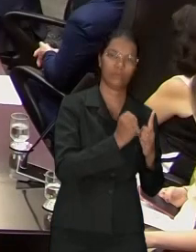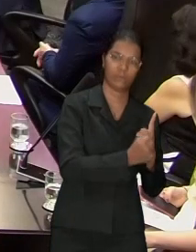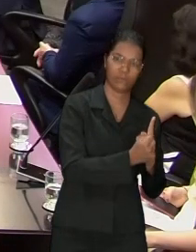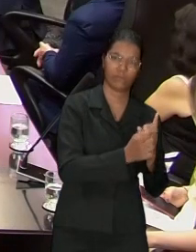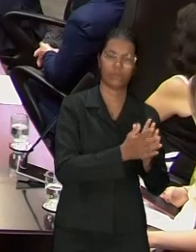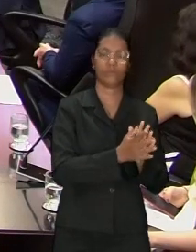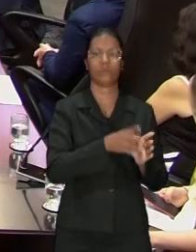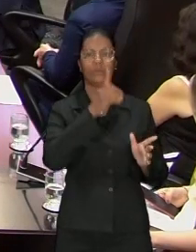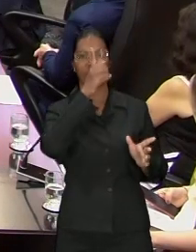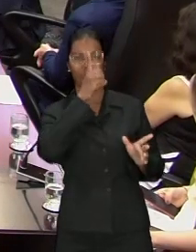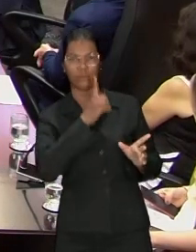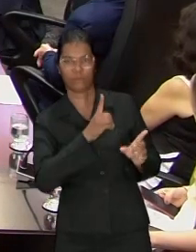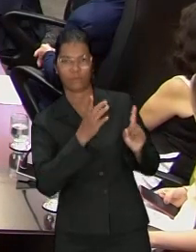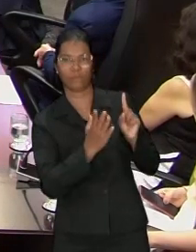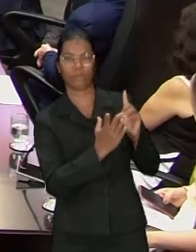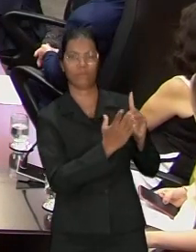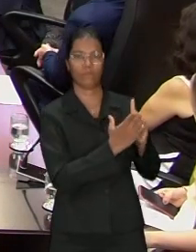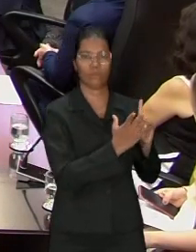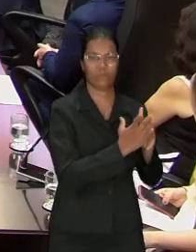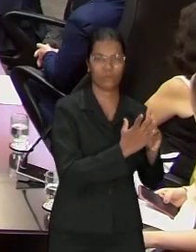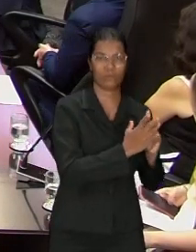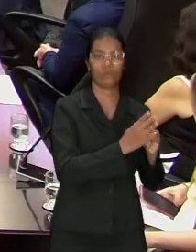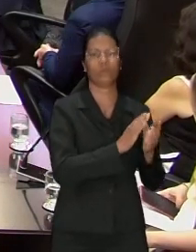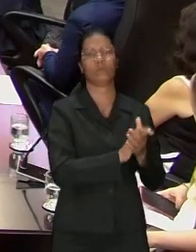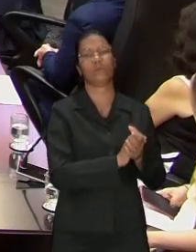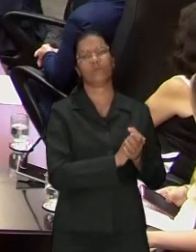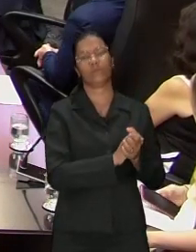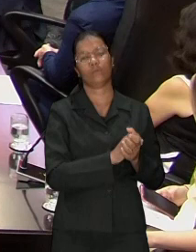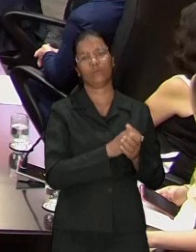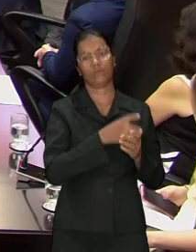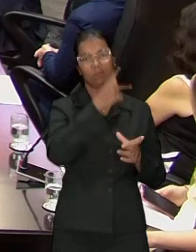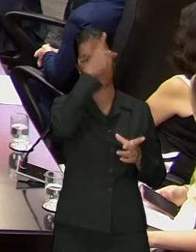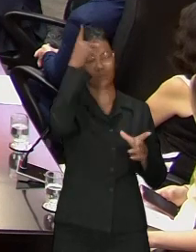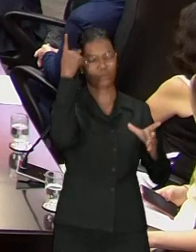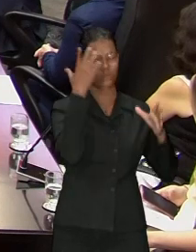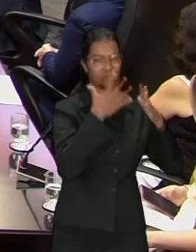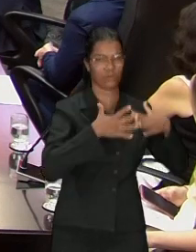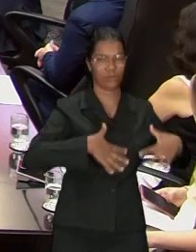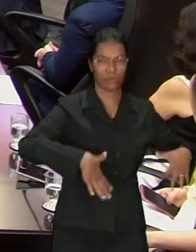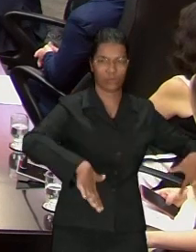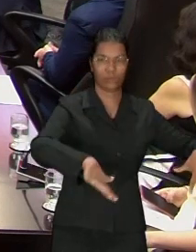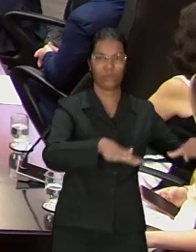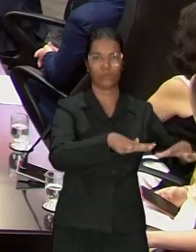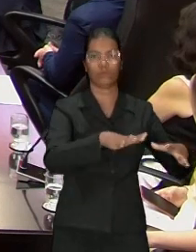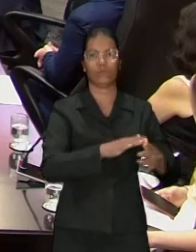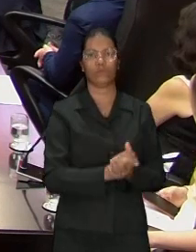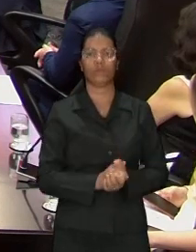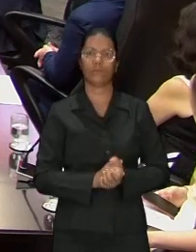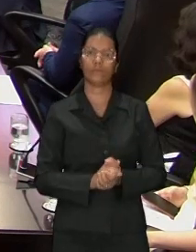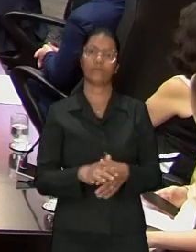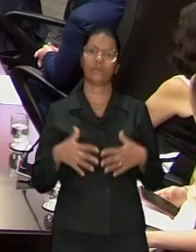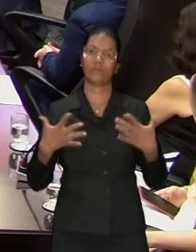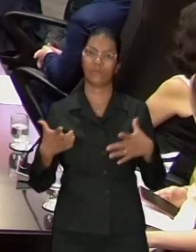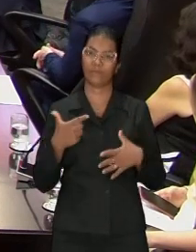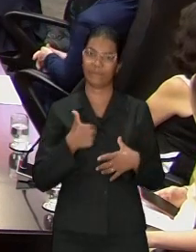povos indígenas, né, e da humanidade como um todo. Então, receber essa comenda,